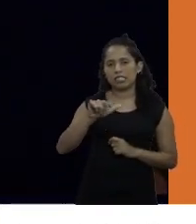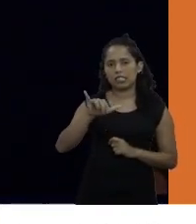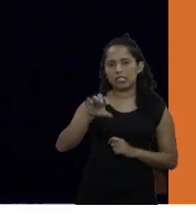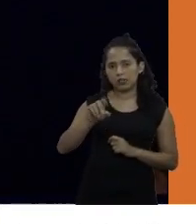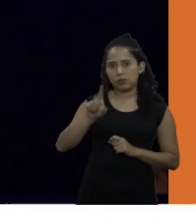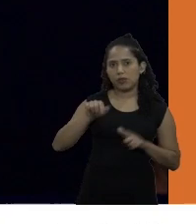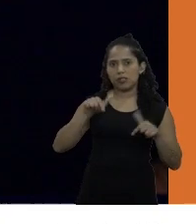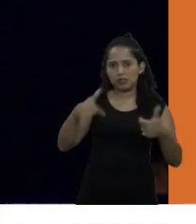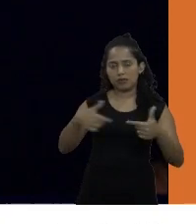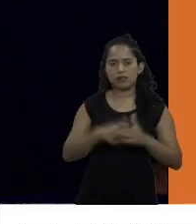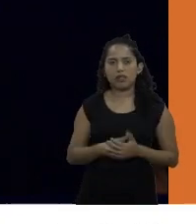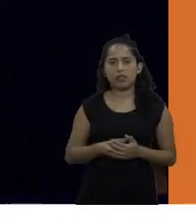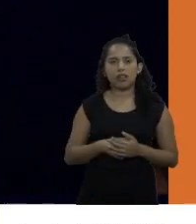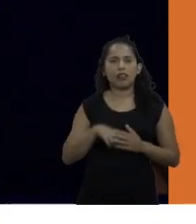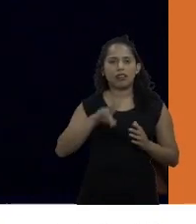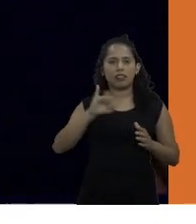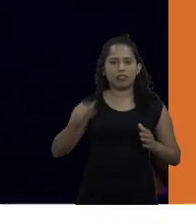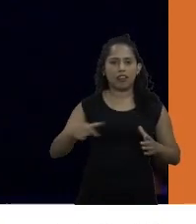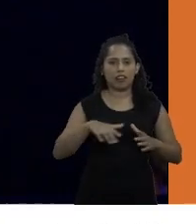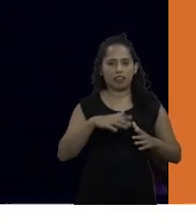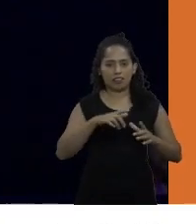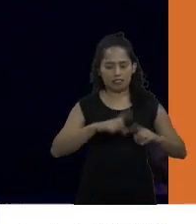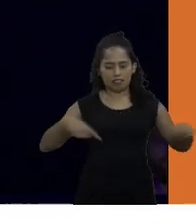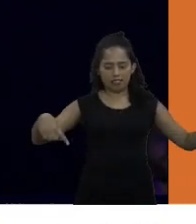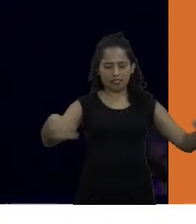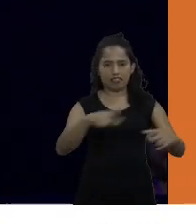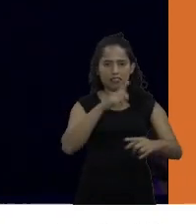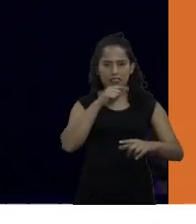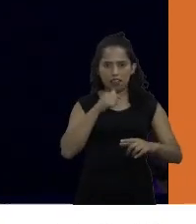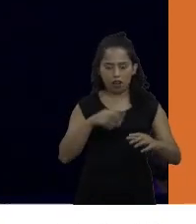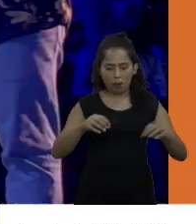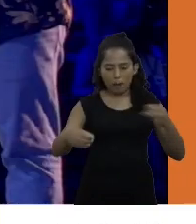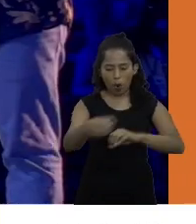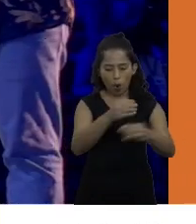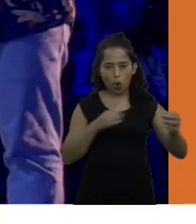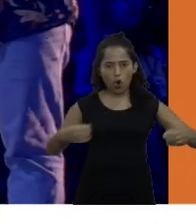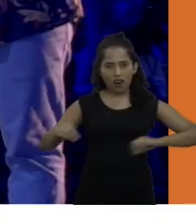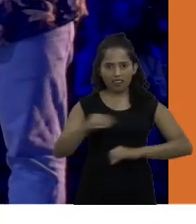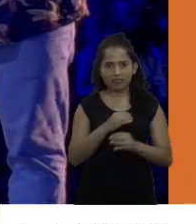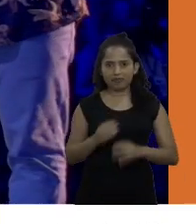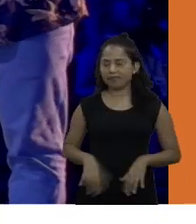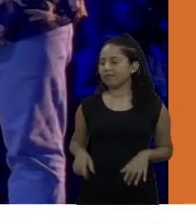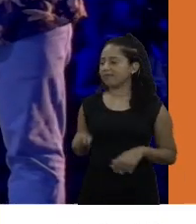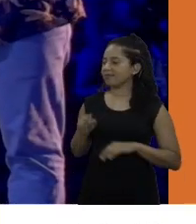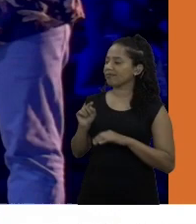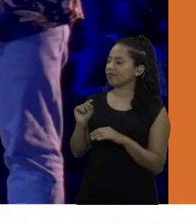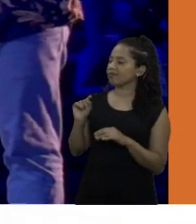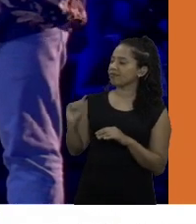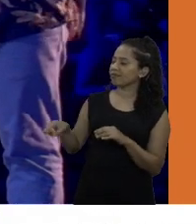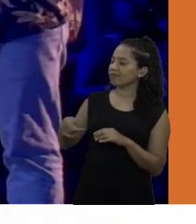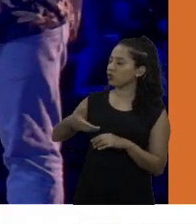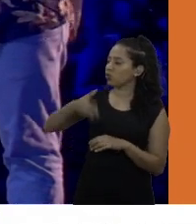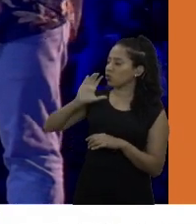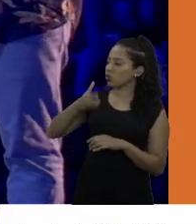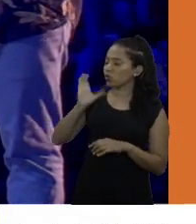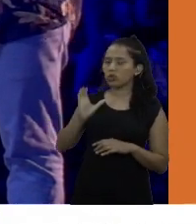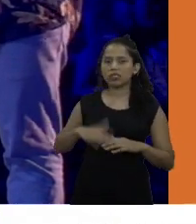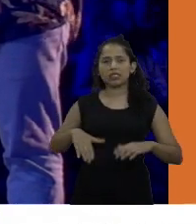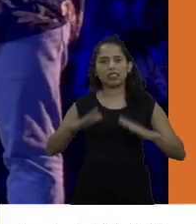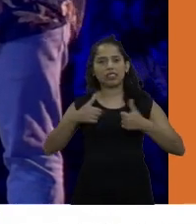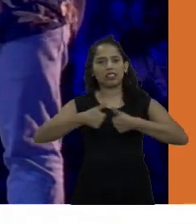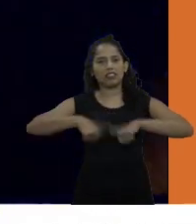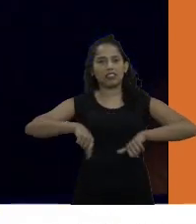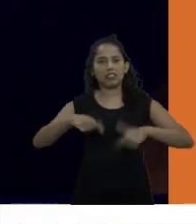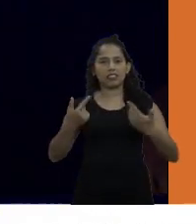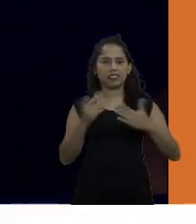um tobogã, uma piscina de bolinhas, vou botar comida de graça, em algumas tem até cerveja, né? Vamos beber, vamos ficar aqui no trabalho. E está